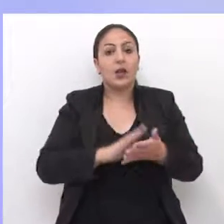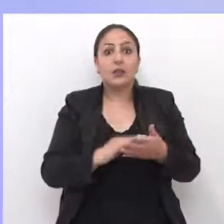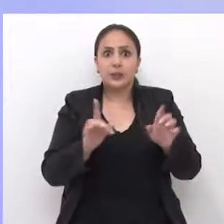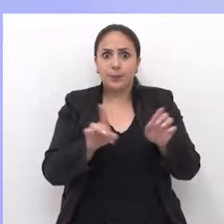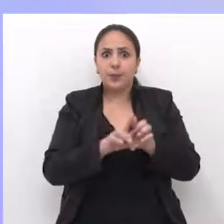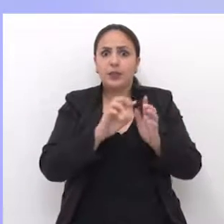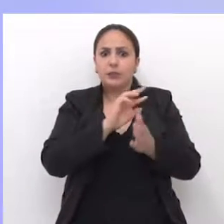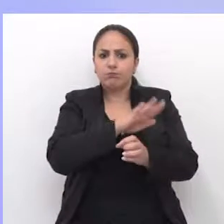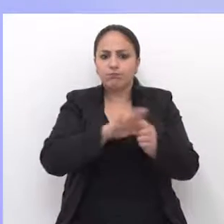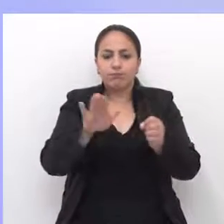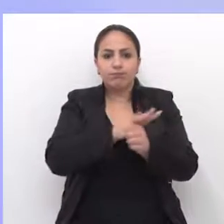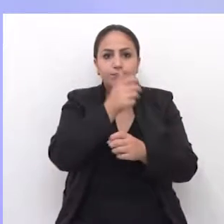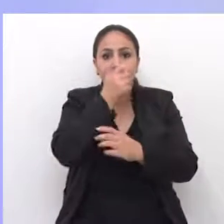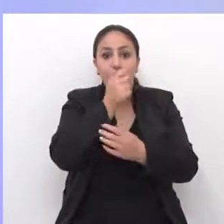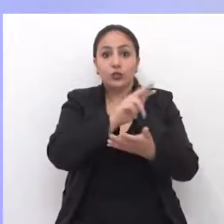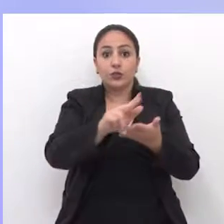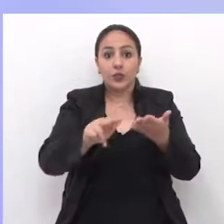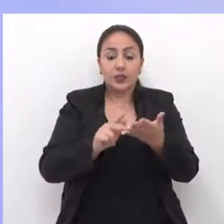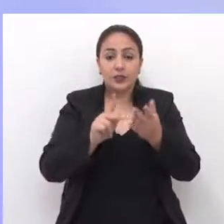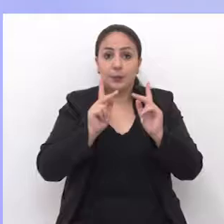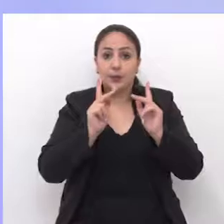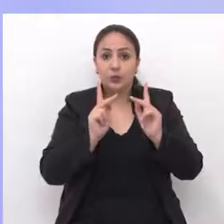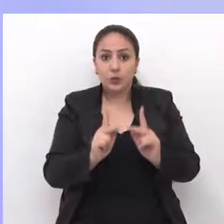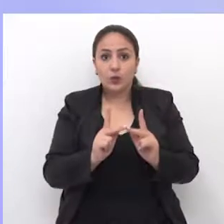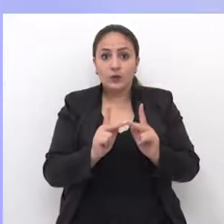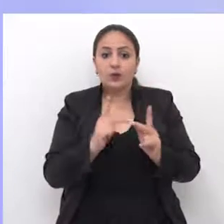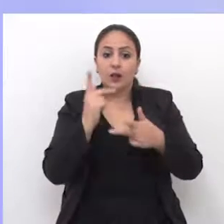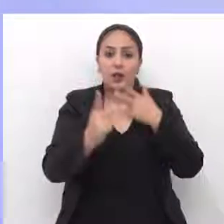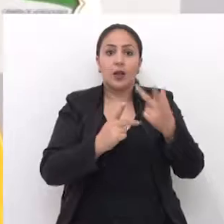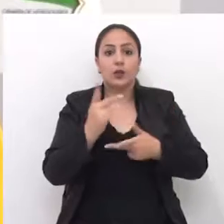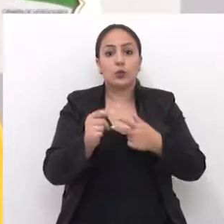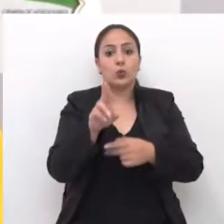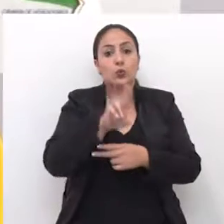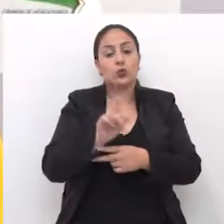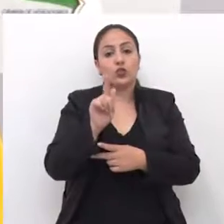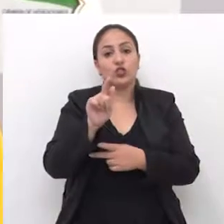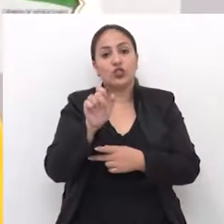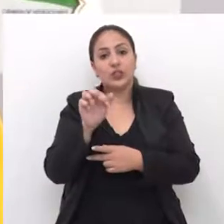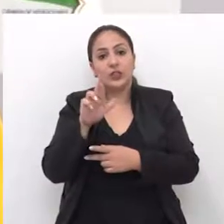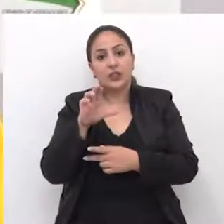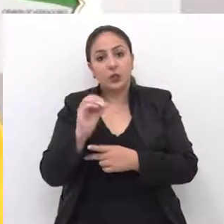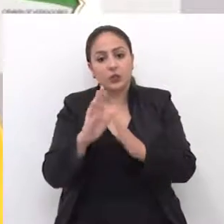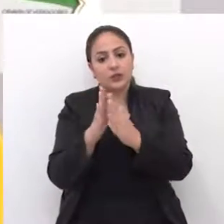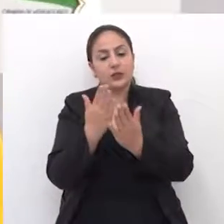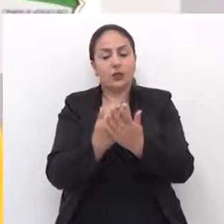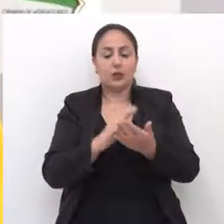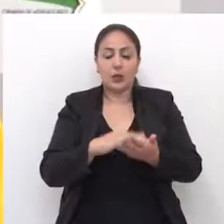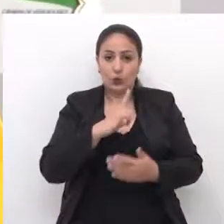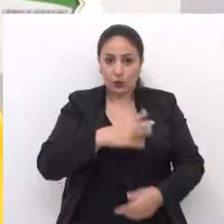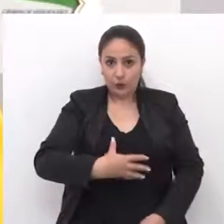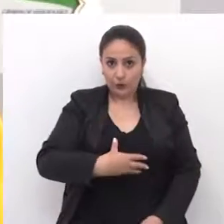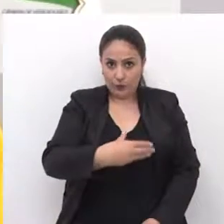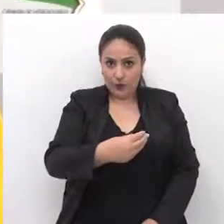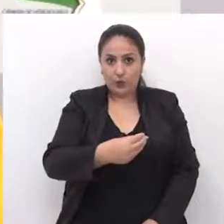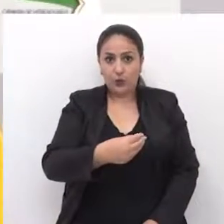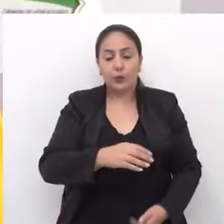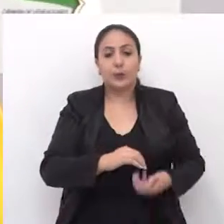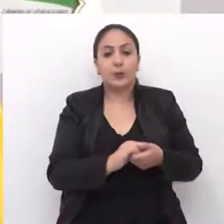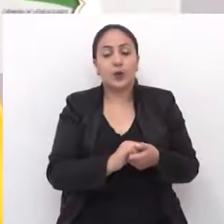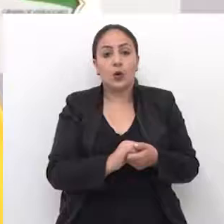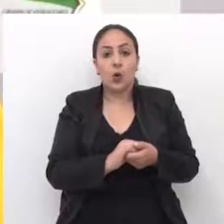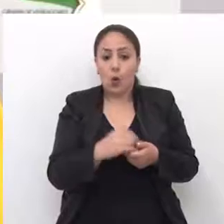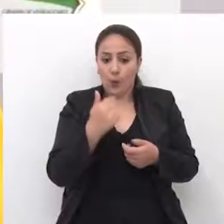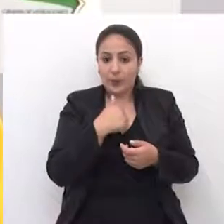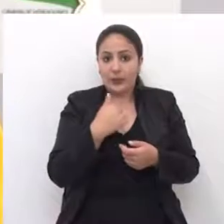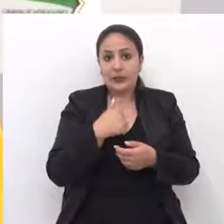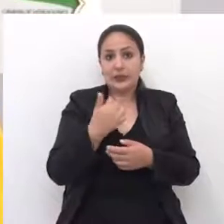se posicionaram sobre o uso do termo gênero nas escolas. Tenho filhos, uma em idade tenra